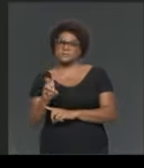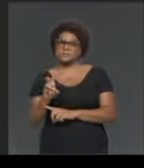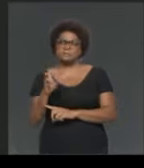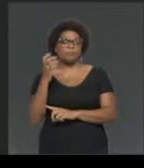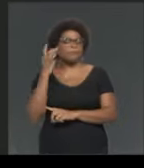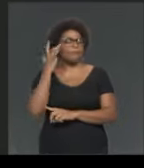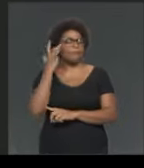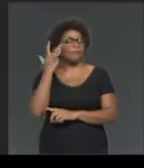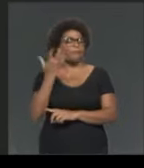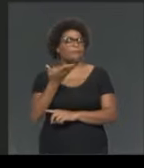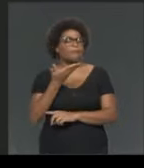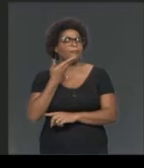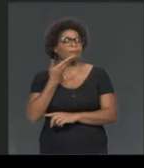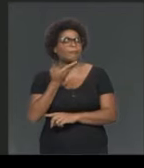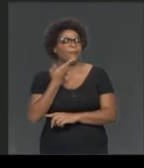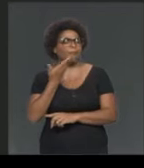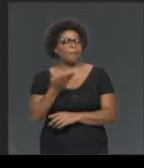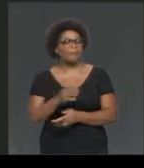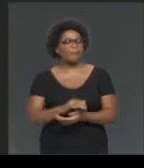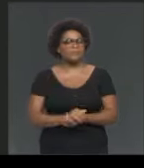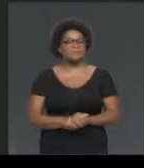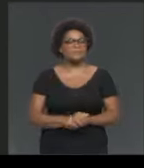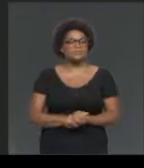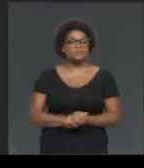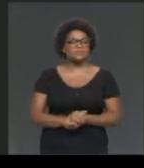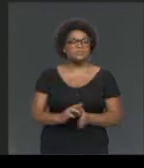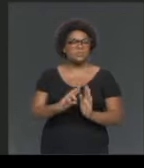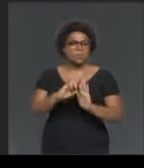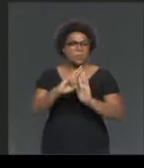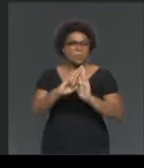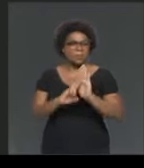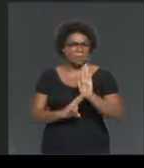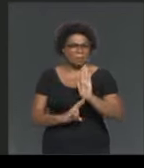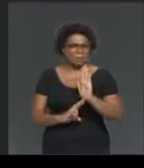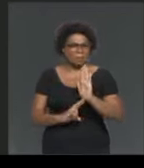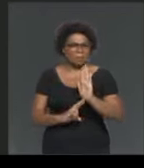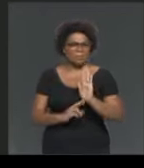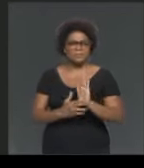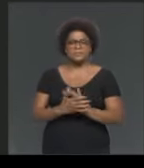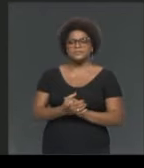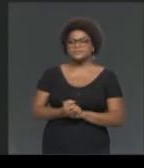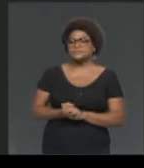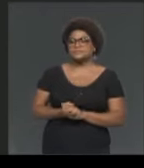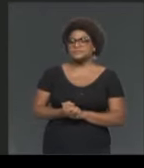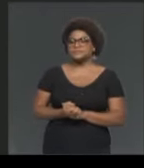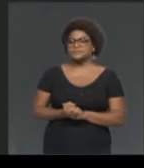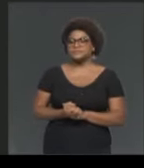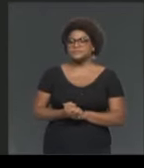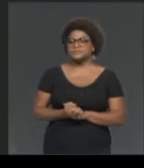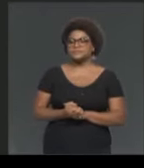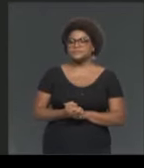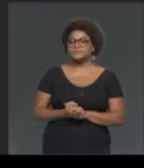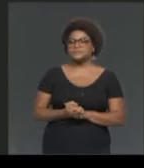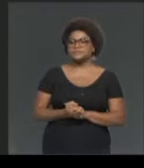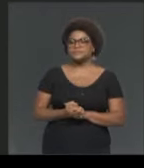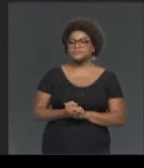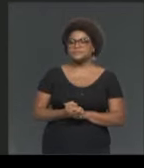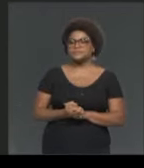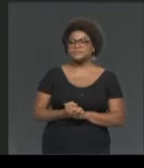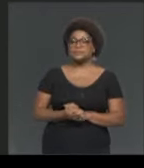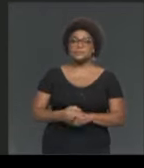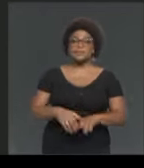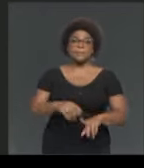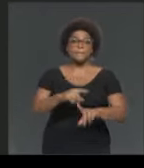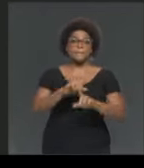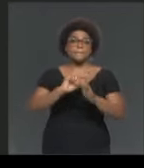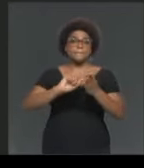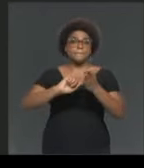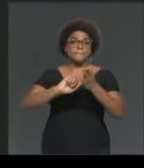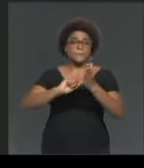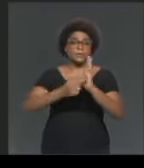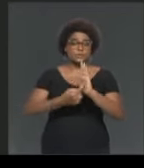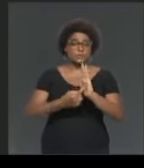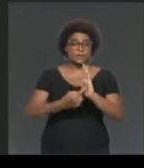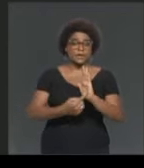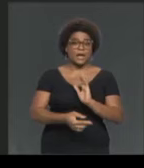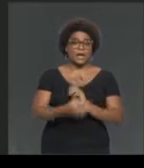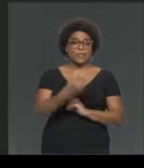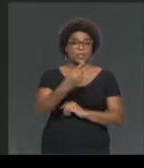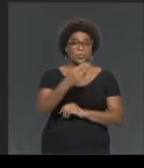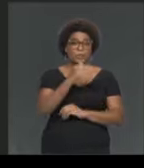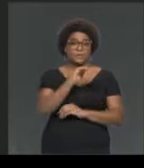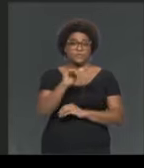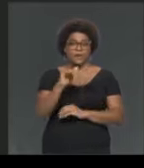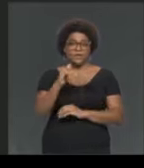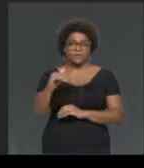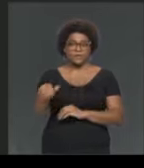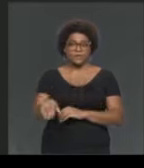não? Regras. Quer ver uma regra? Vamos multiplicar duas frações. 1/3